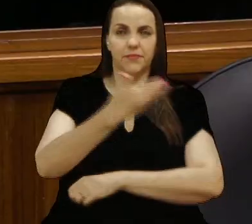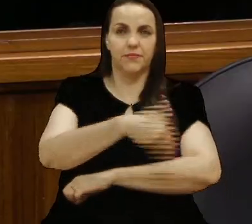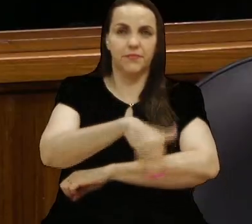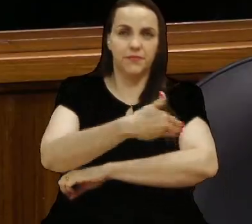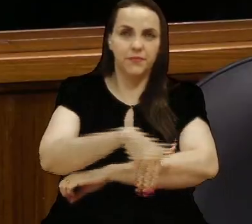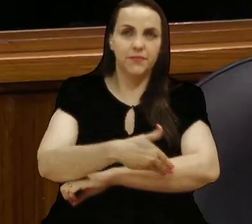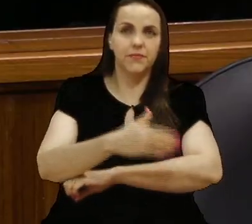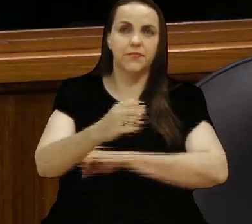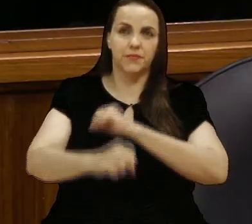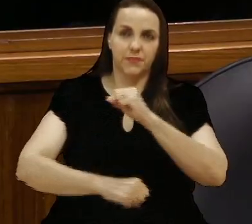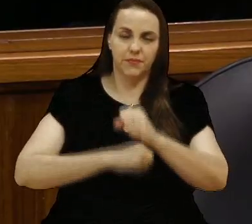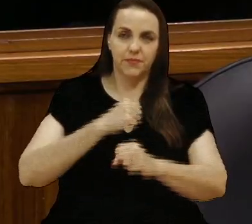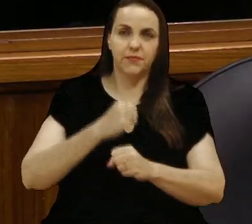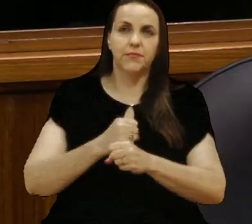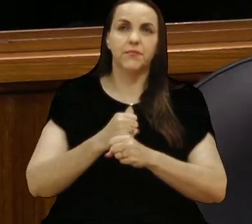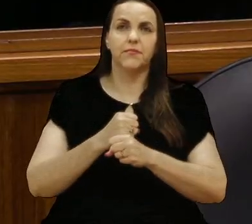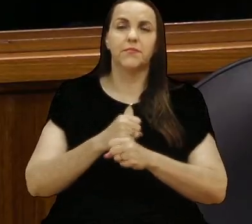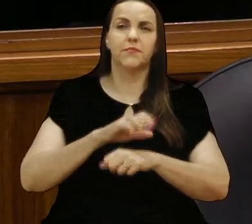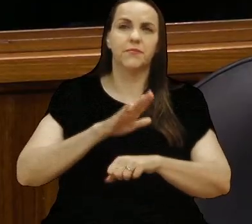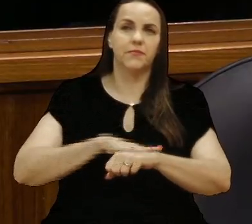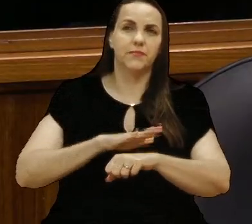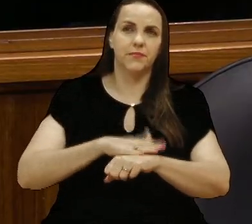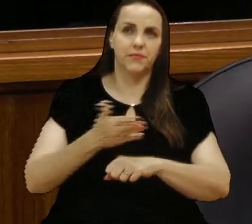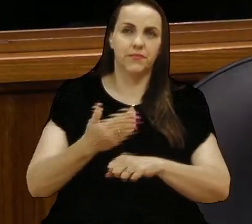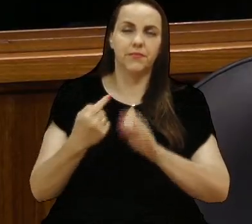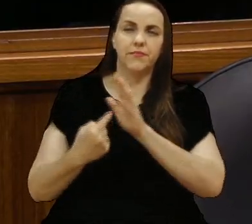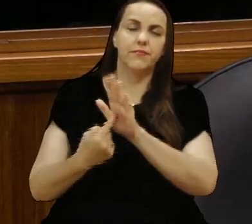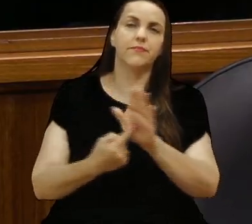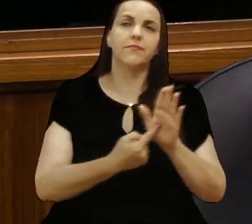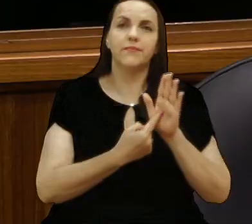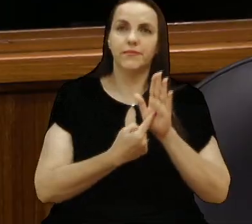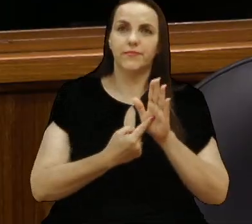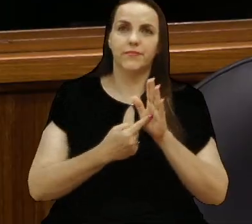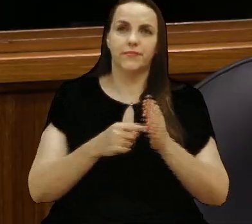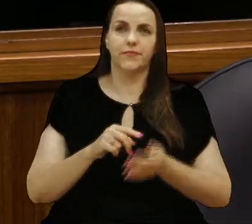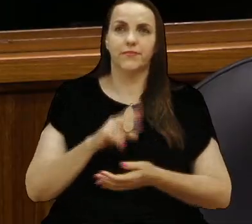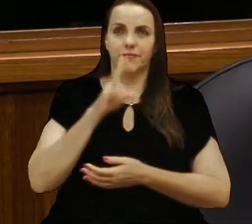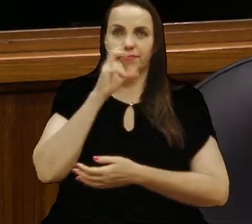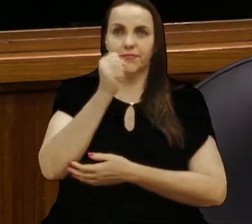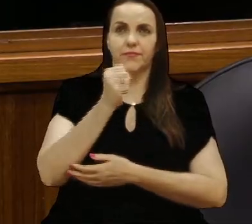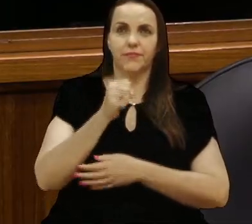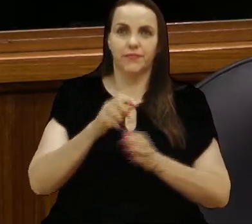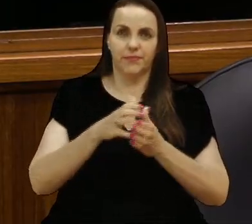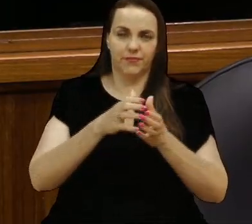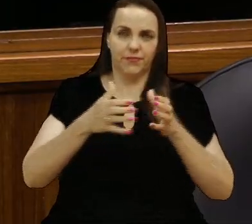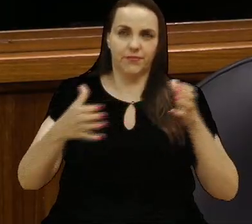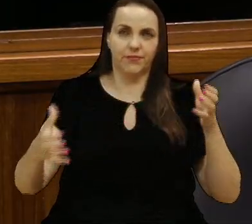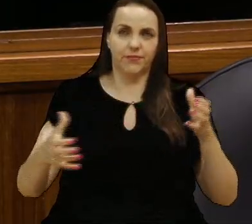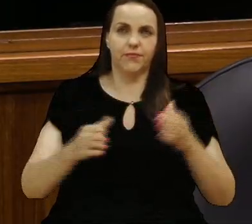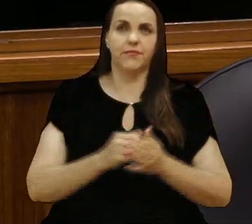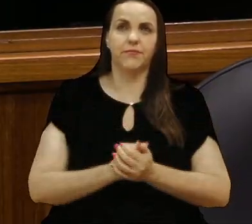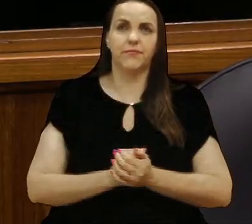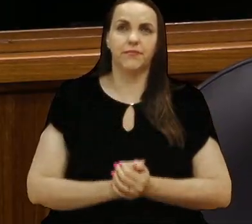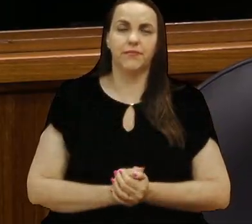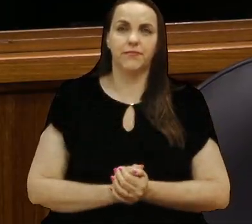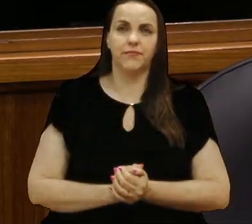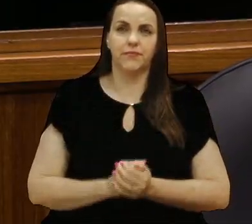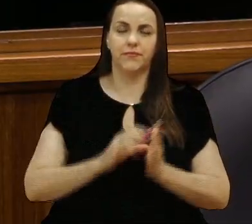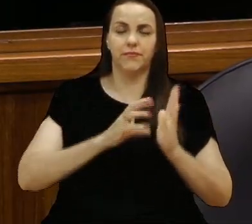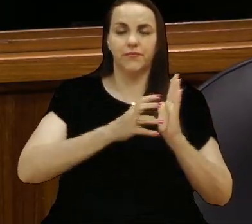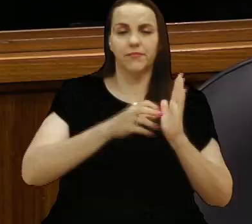ano que vem. Então, foi um momento que demonstra a nossa força, a nossa pujança, a pujança do Partido